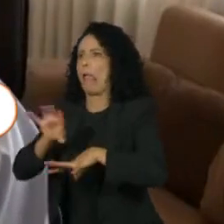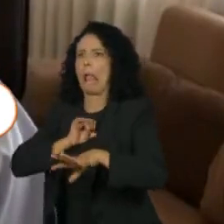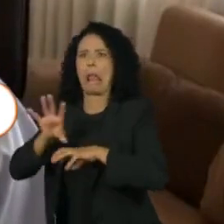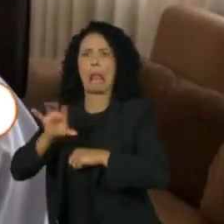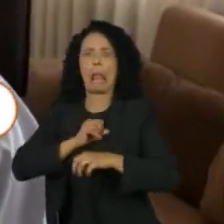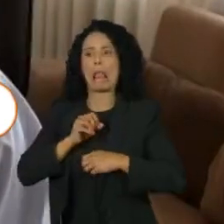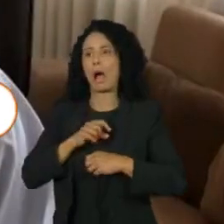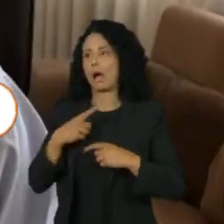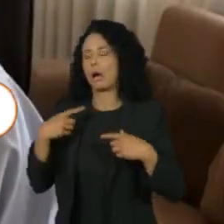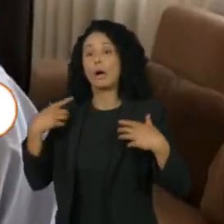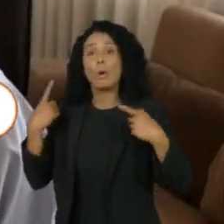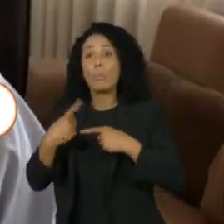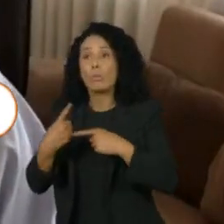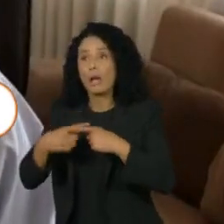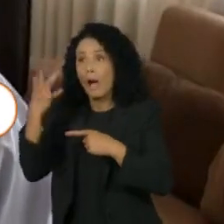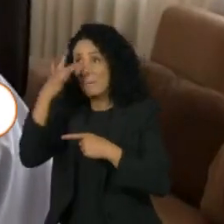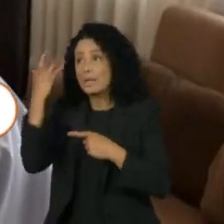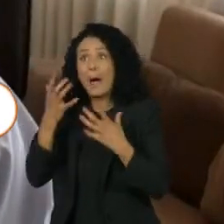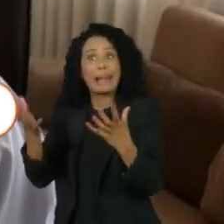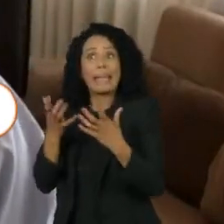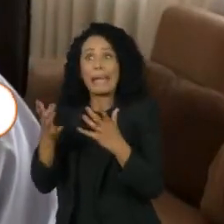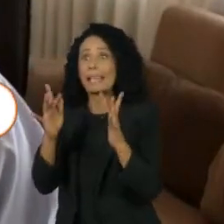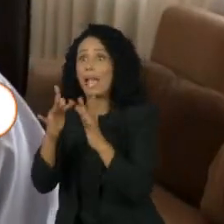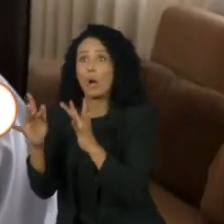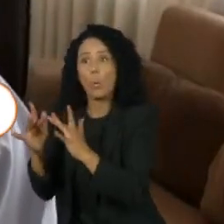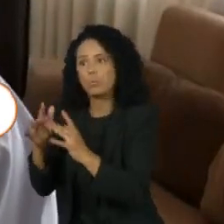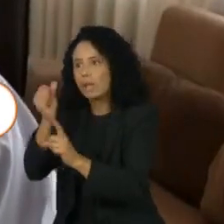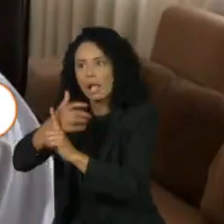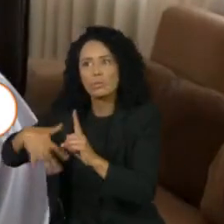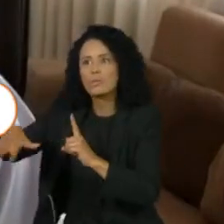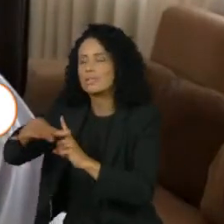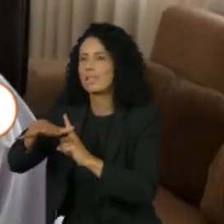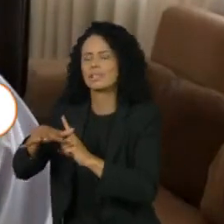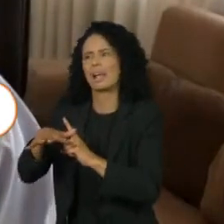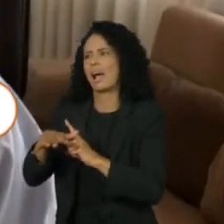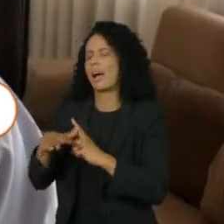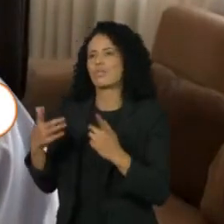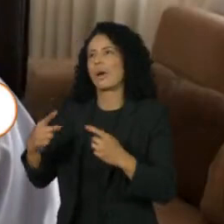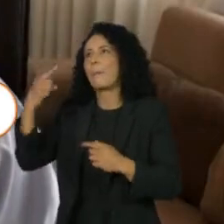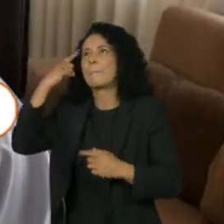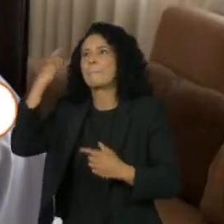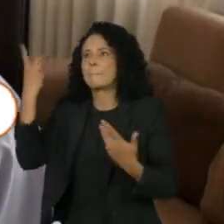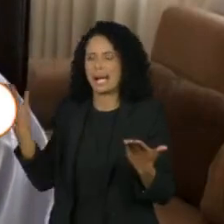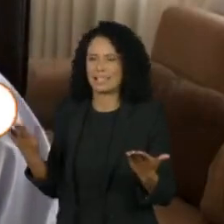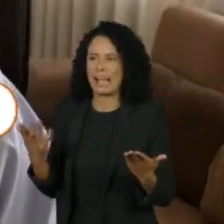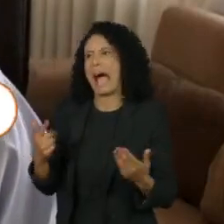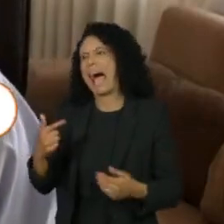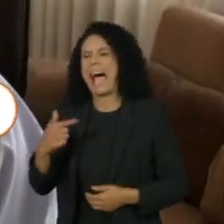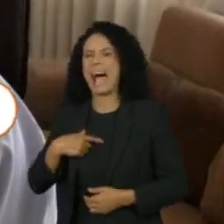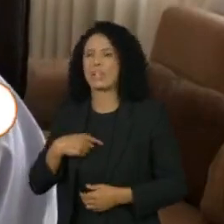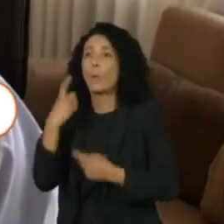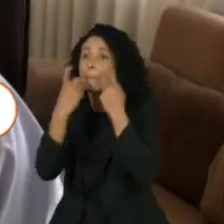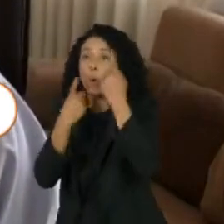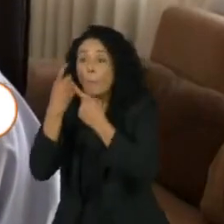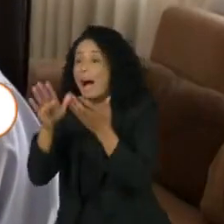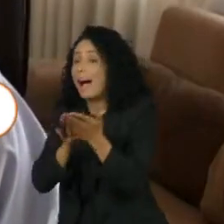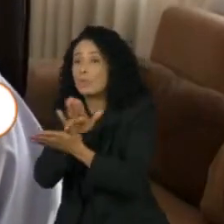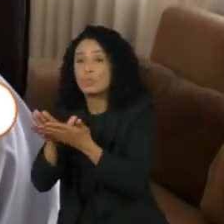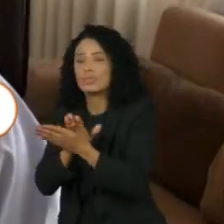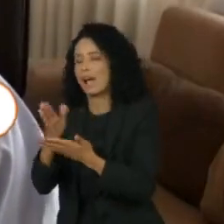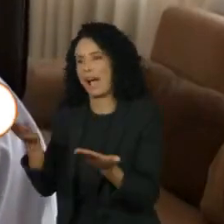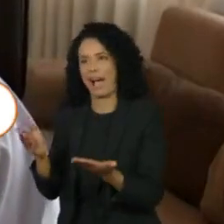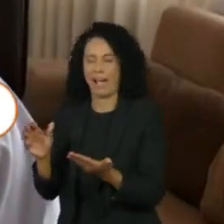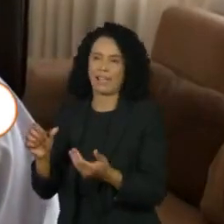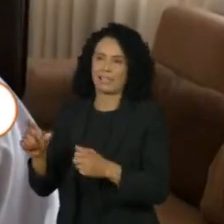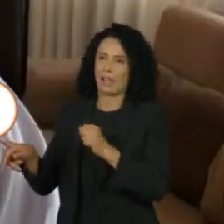contato social em grande escala foi maior do que o medo de que uma variante, né, não era nem a Omicron na época, era a Delta,